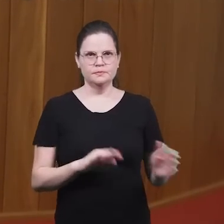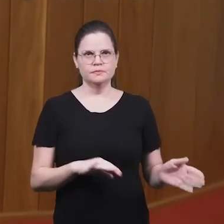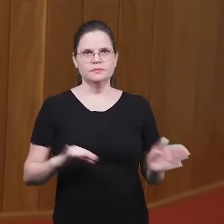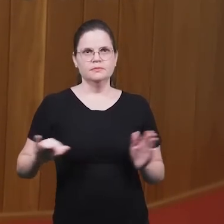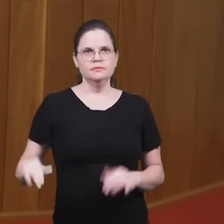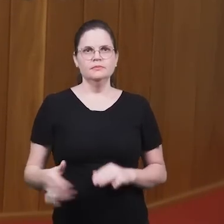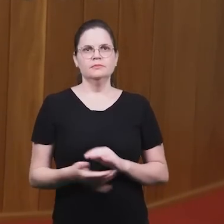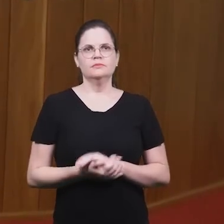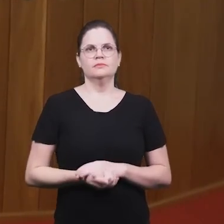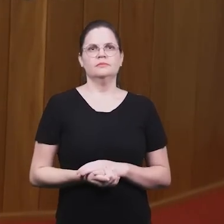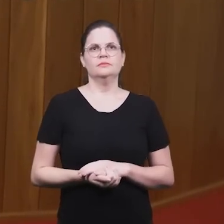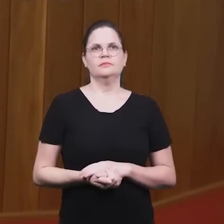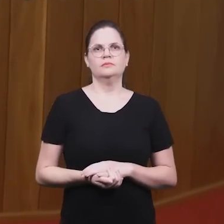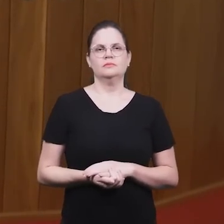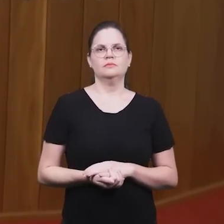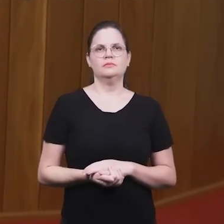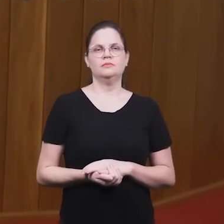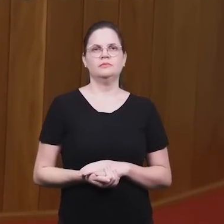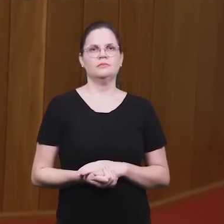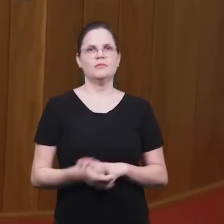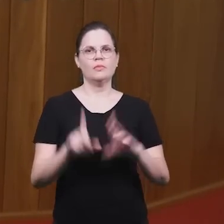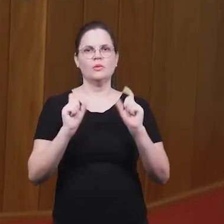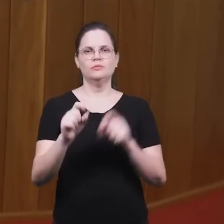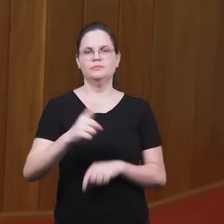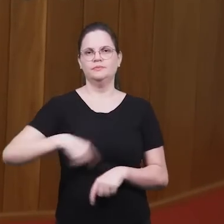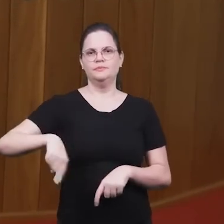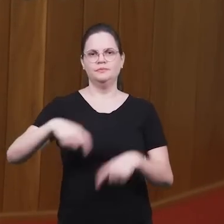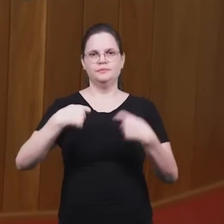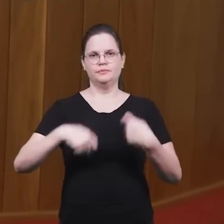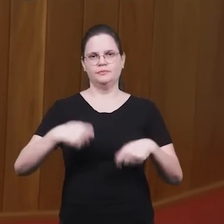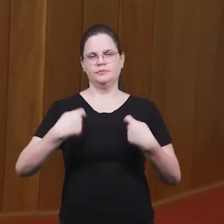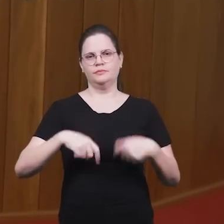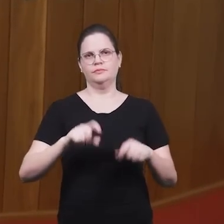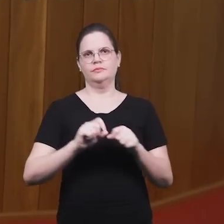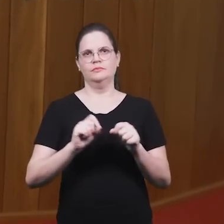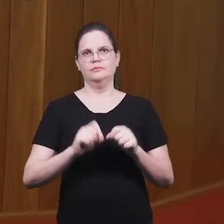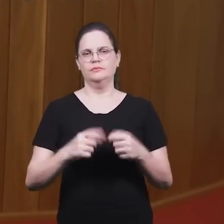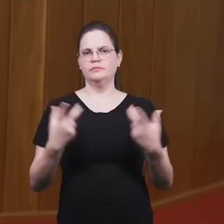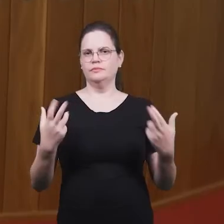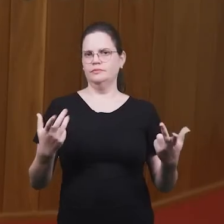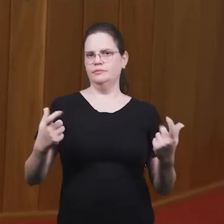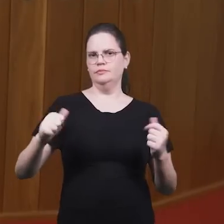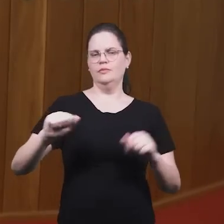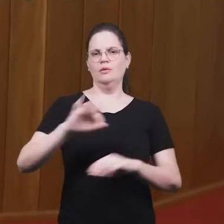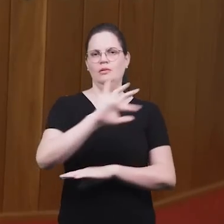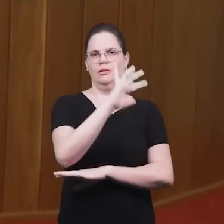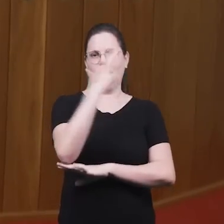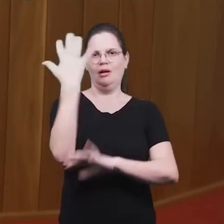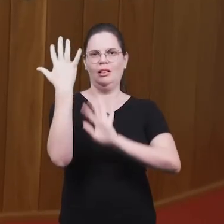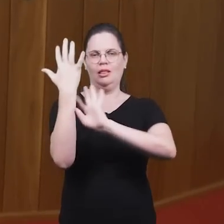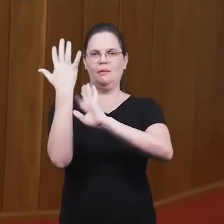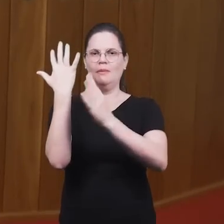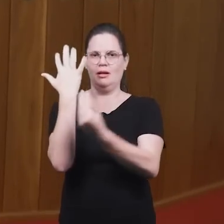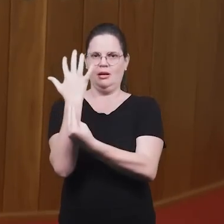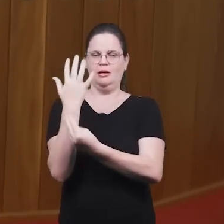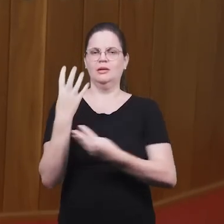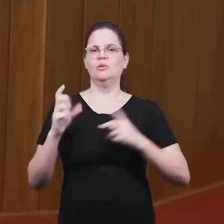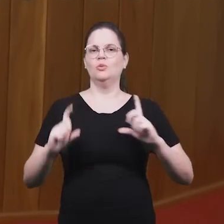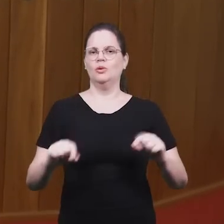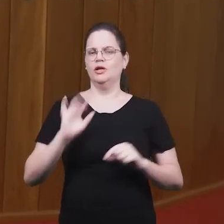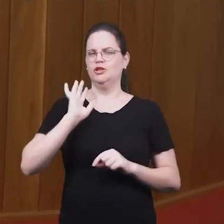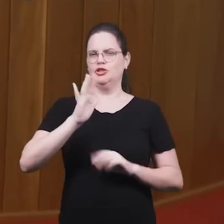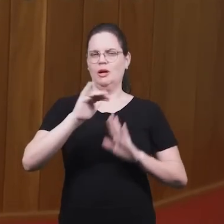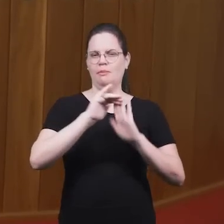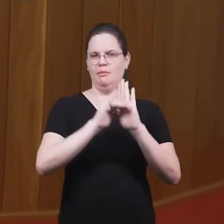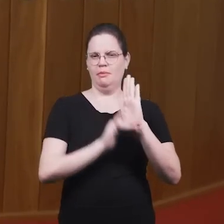certo? E aí, o que a gente tem que fazer então para ser como a tamareira no deserto? Quem já